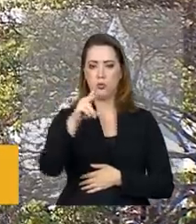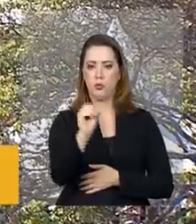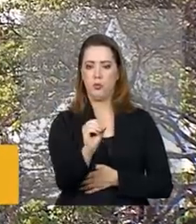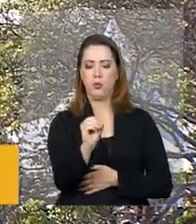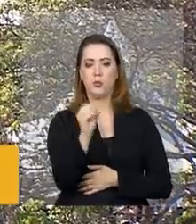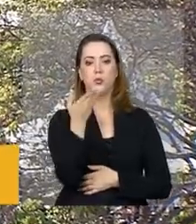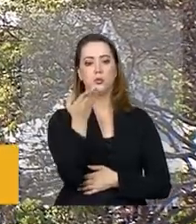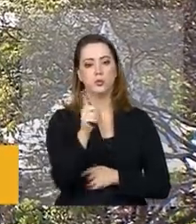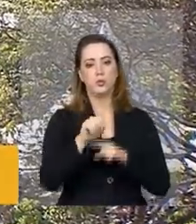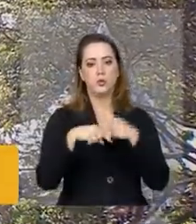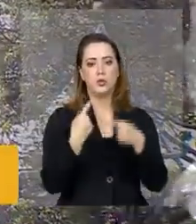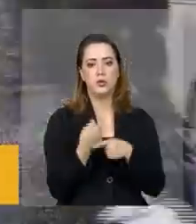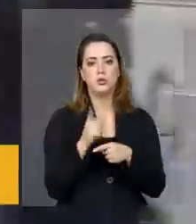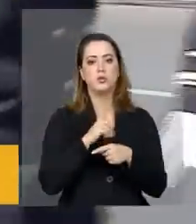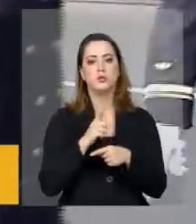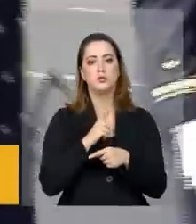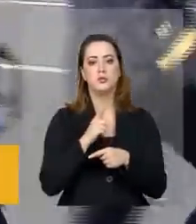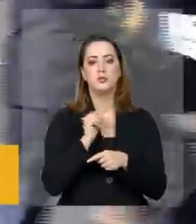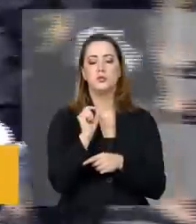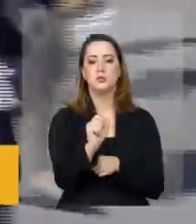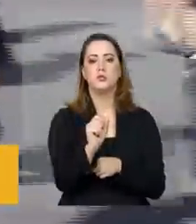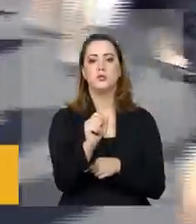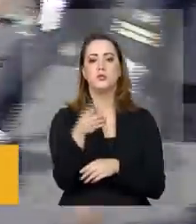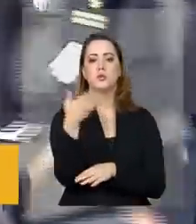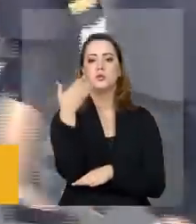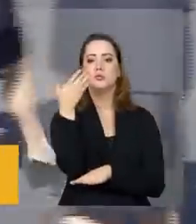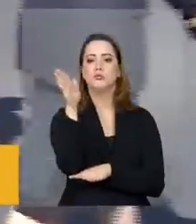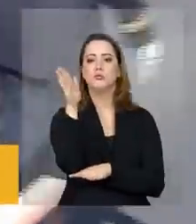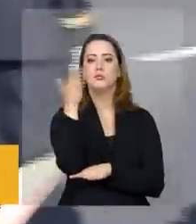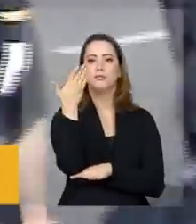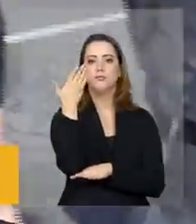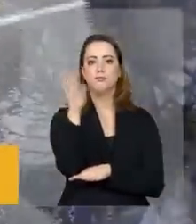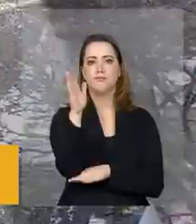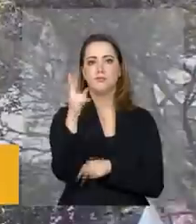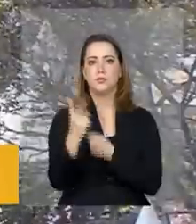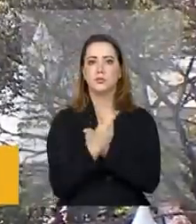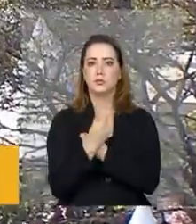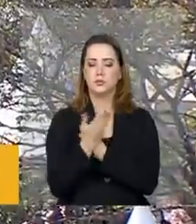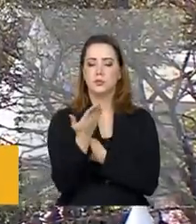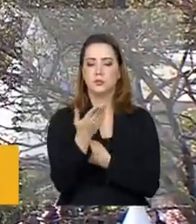tem a bandeira, o pavilhão nacional com a sua guarda-bandeira.